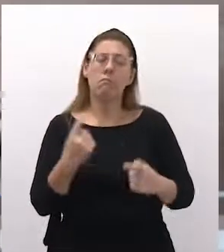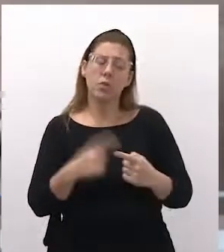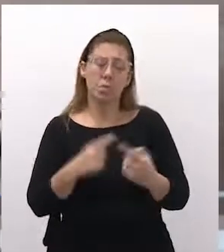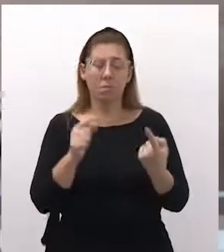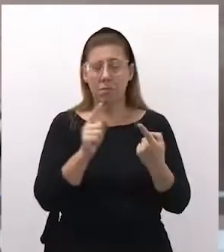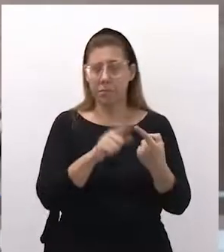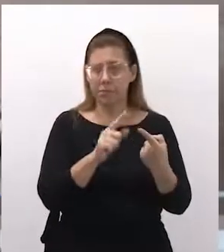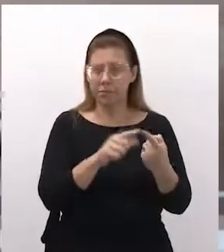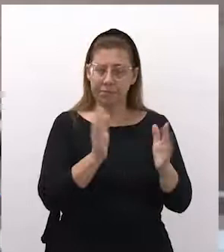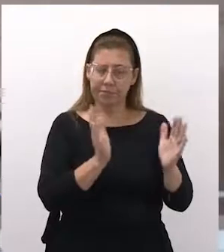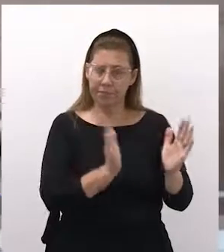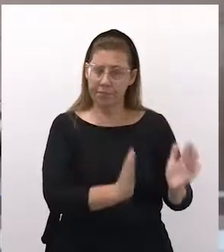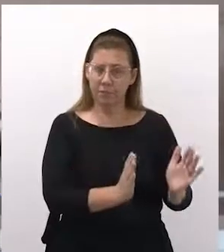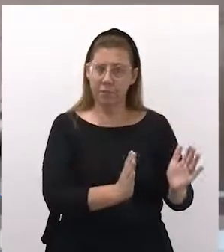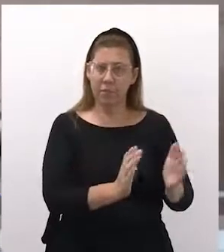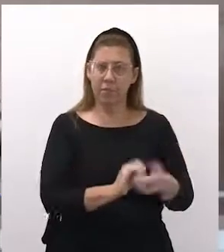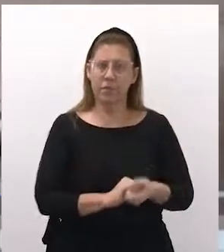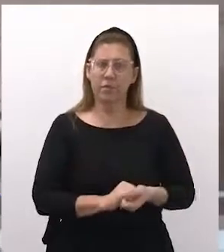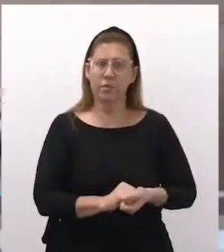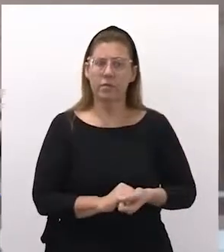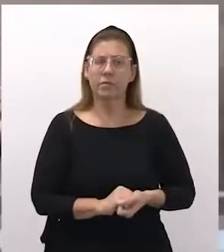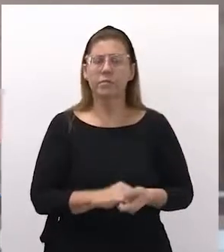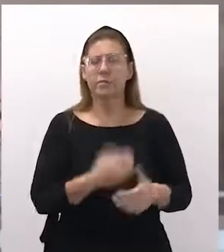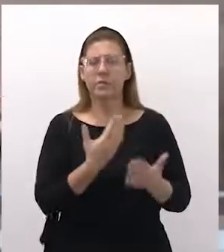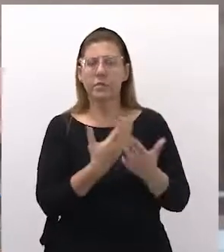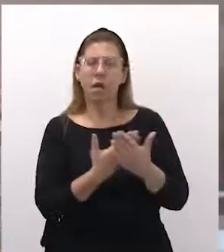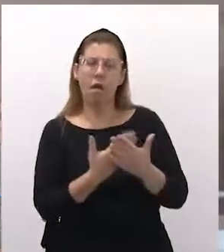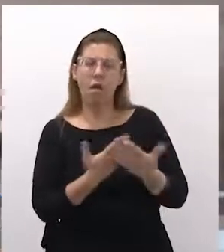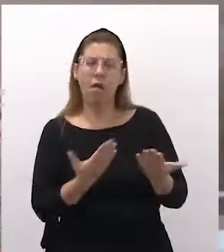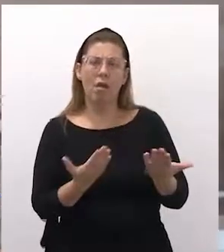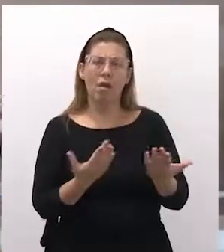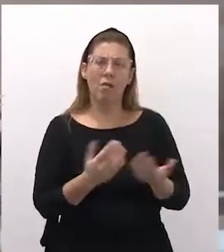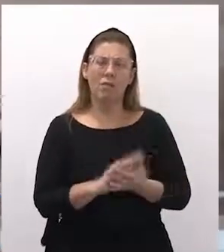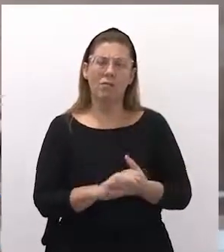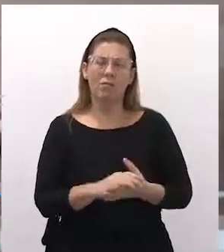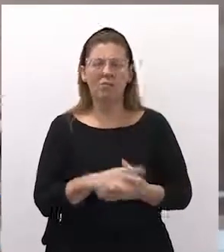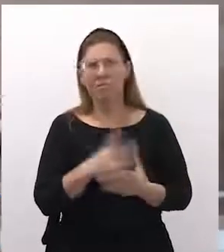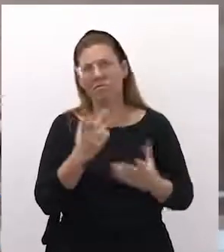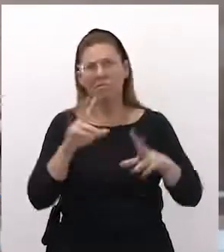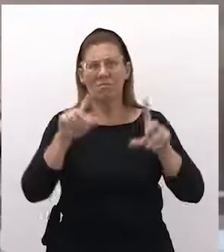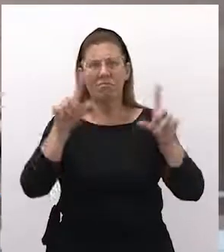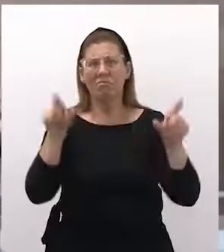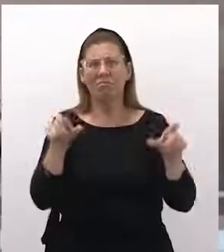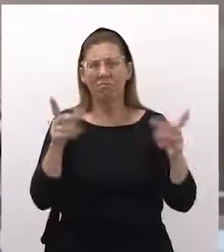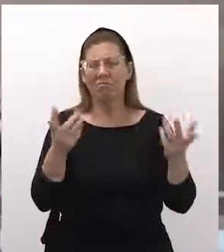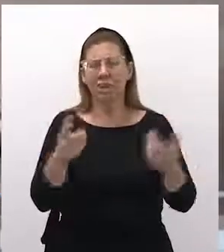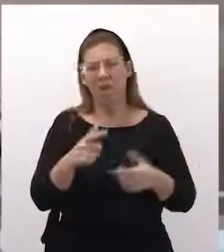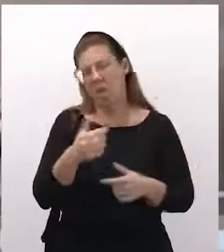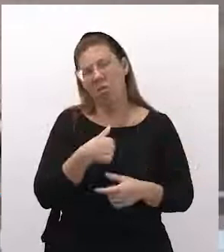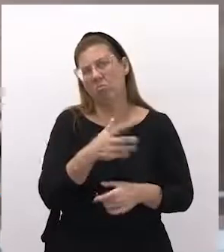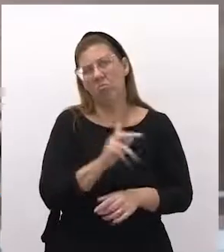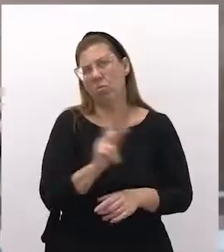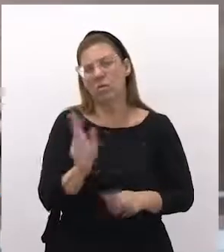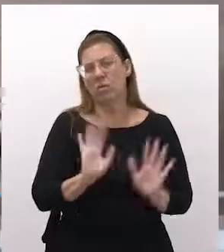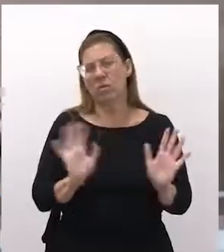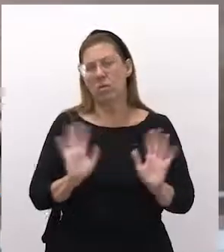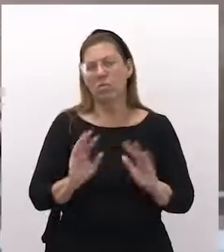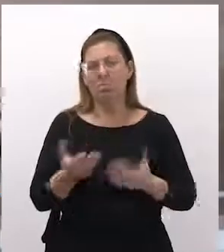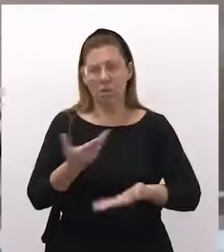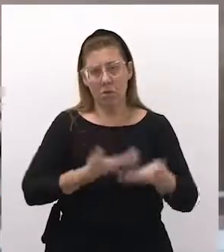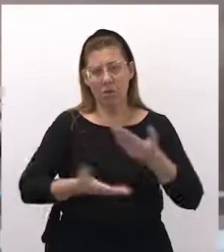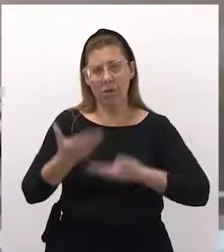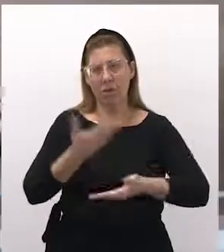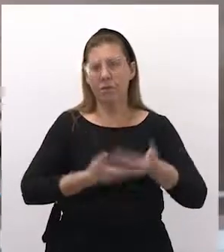primeira parte da aula, né? Aula muito entre aspas, porque eu não sou professora, então, assim, mais do